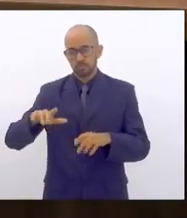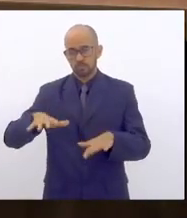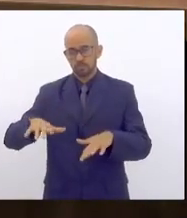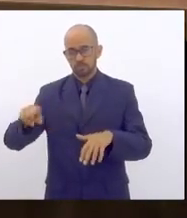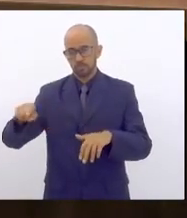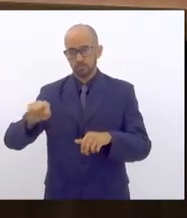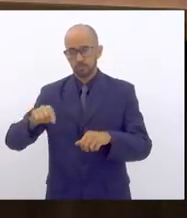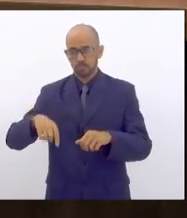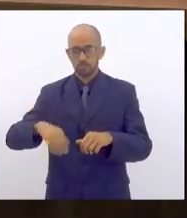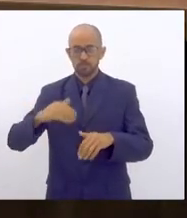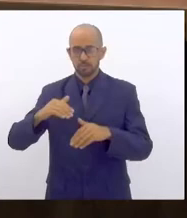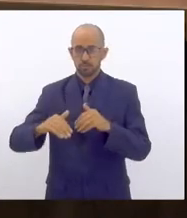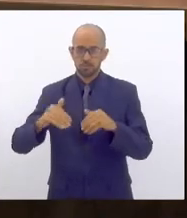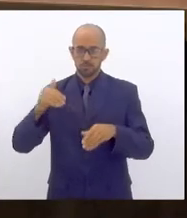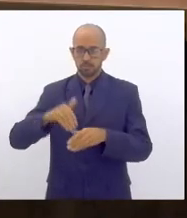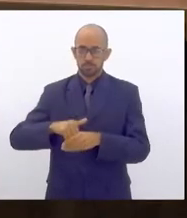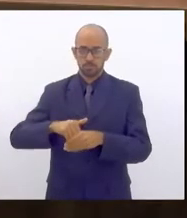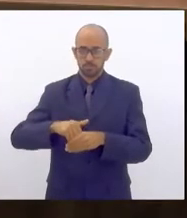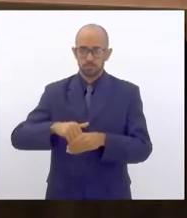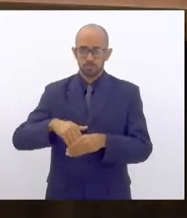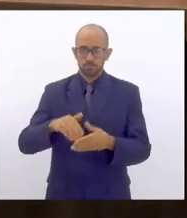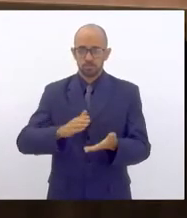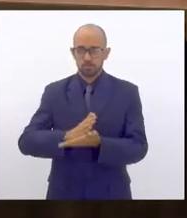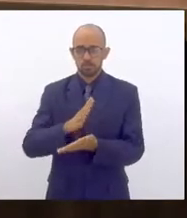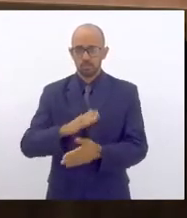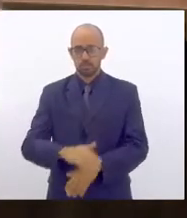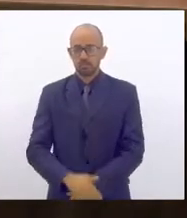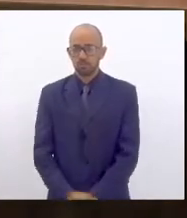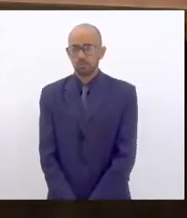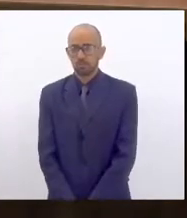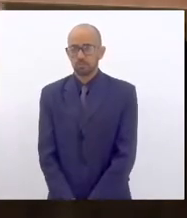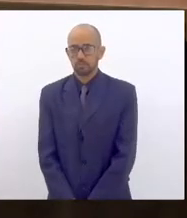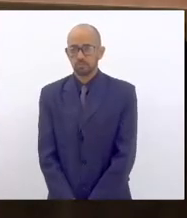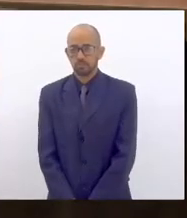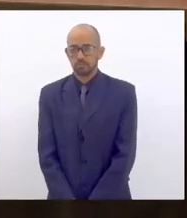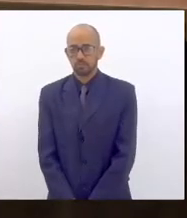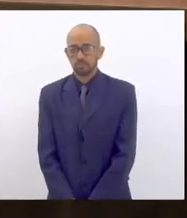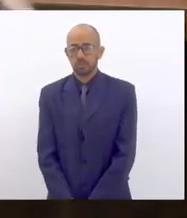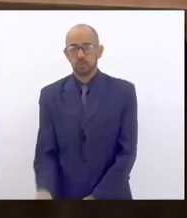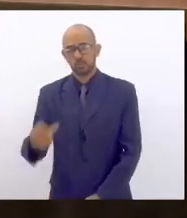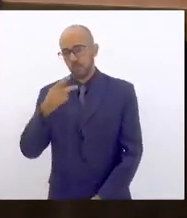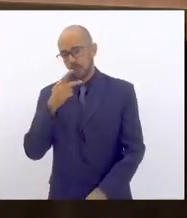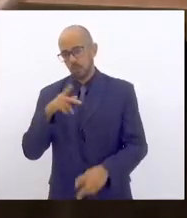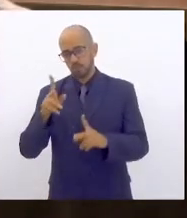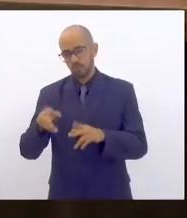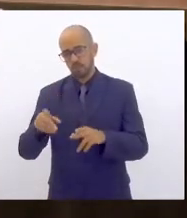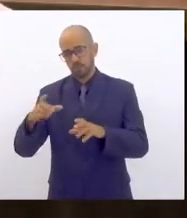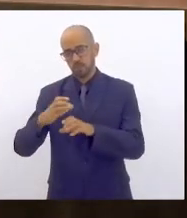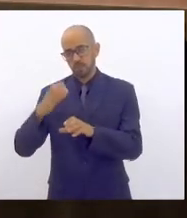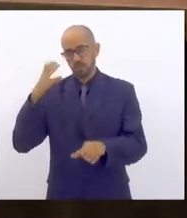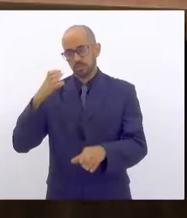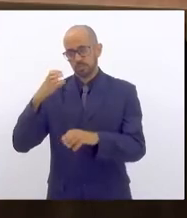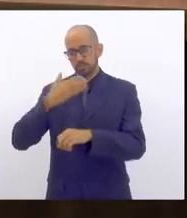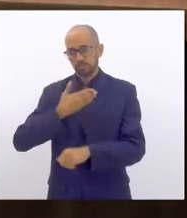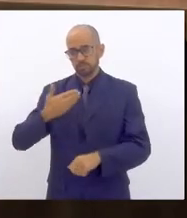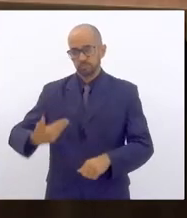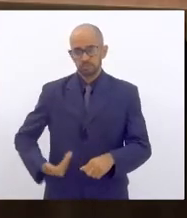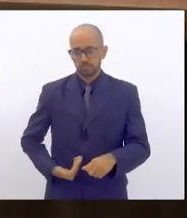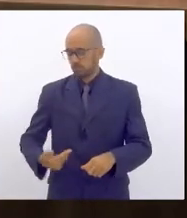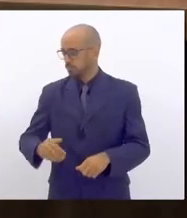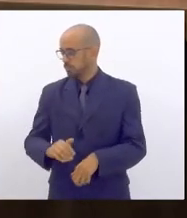autoria fosse a votação e a aprovação, tratando exatamente da engenharia pública, quer dizer,